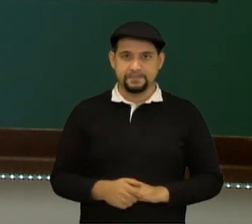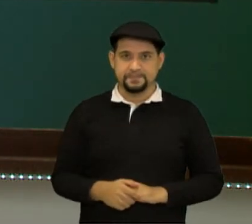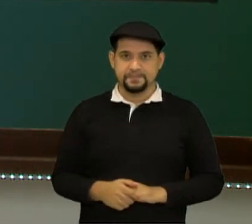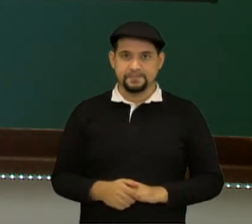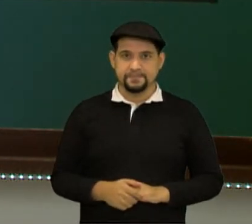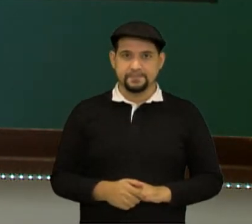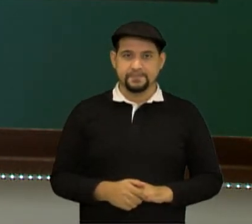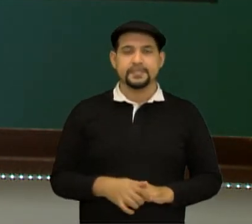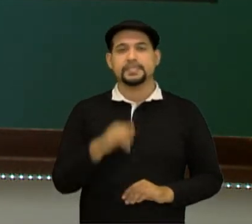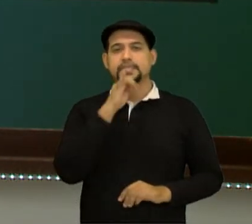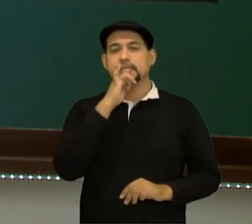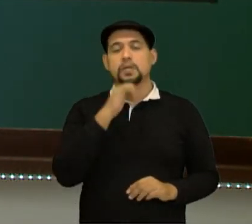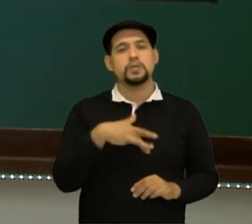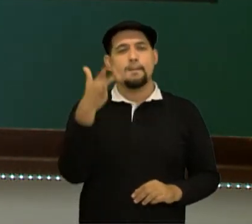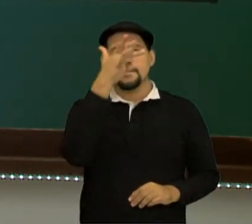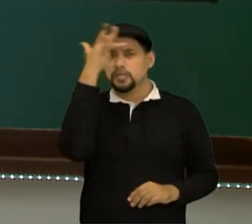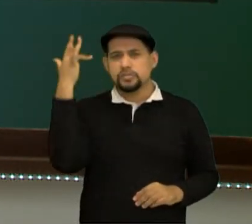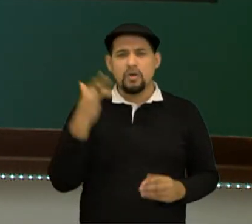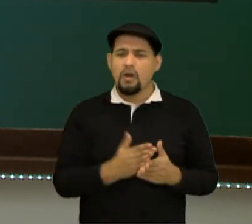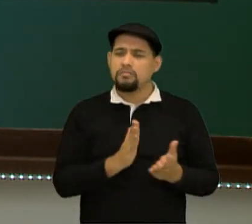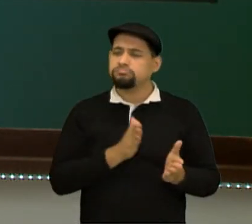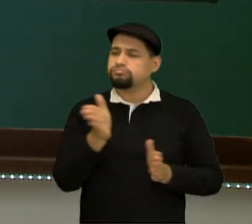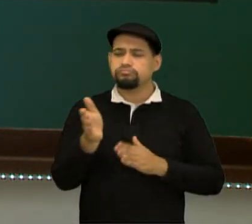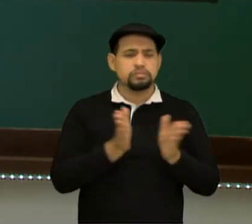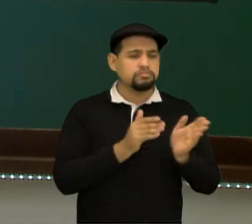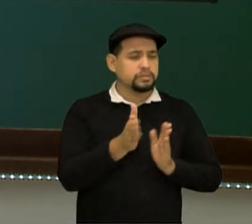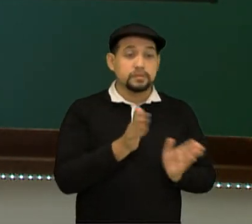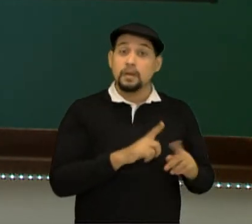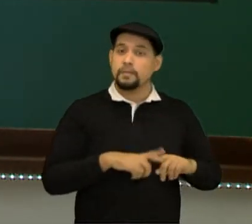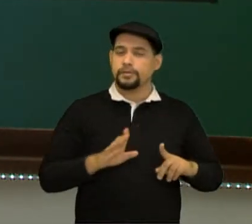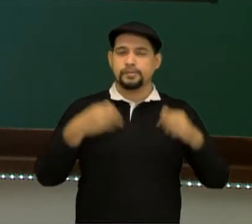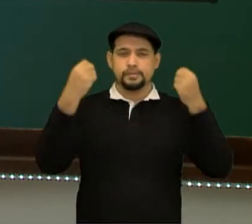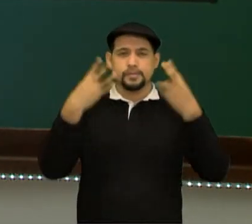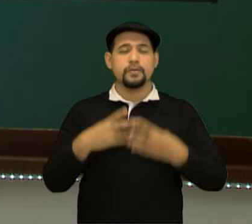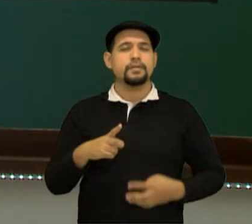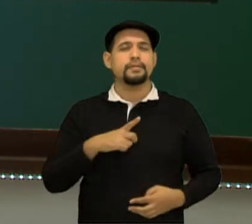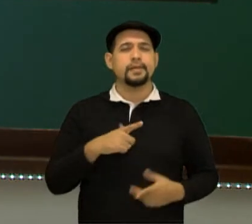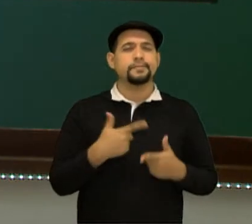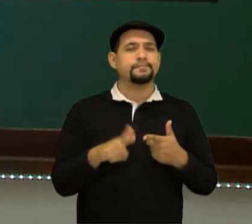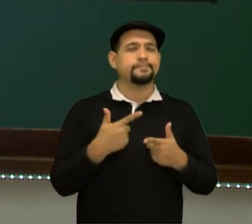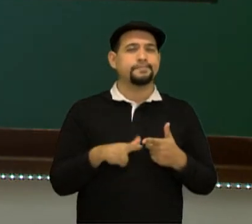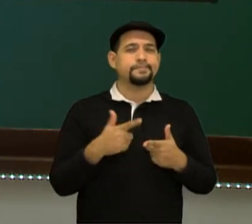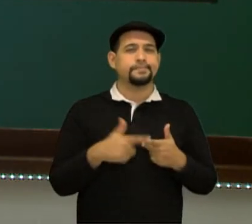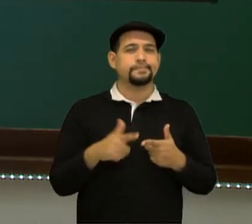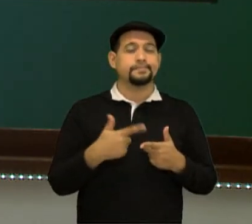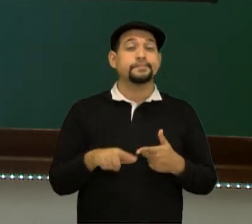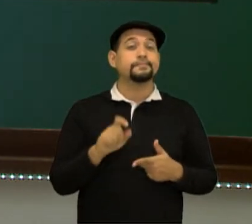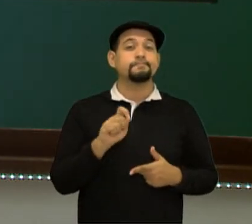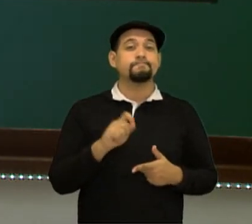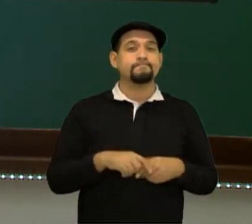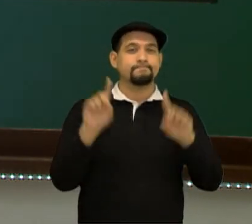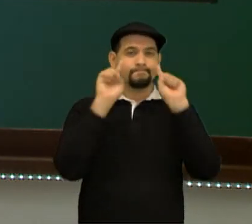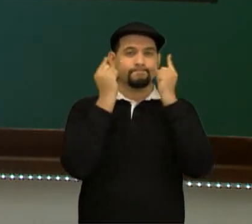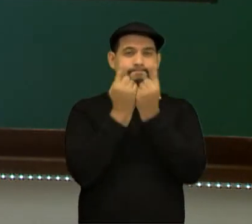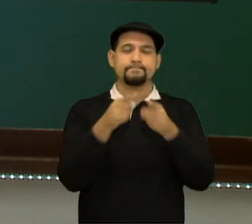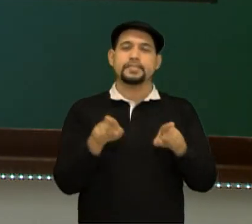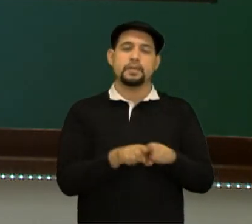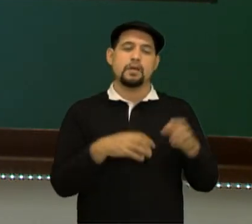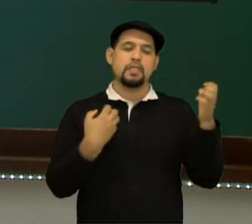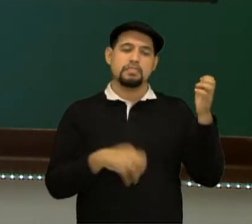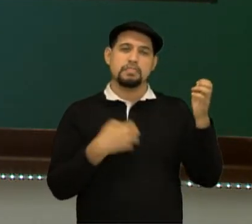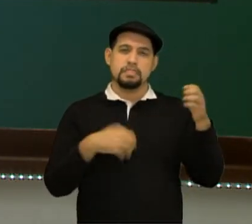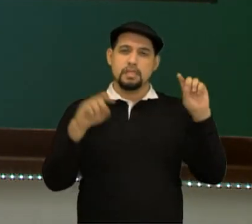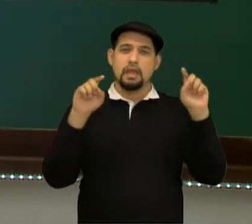o circulação entre pessoas mais como já citado temos aquele pequeno probleminha entre México e Estados Unidos